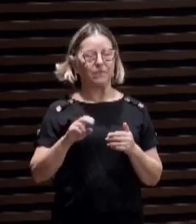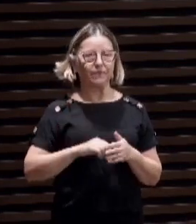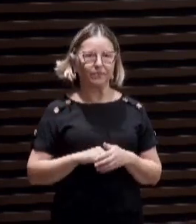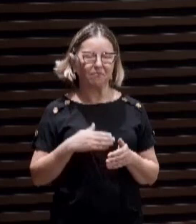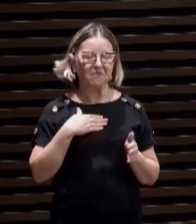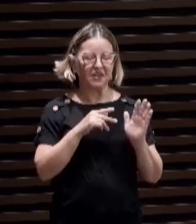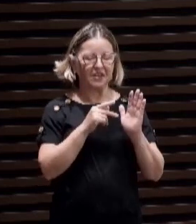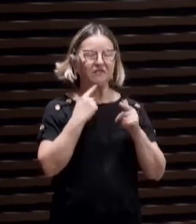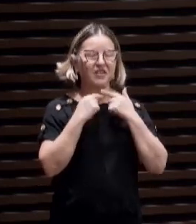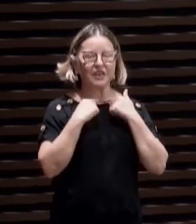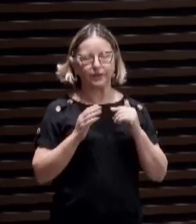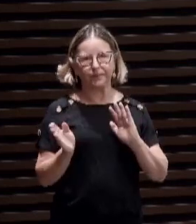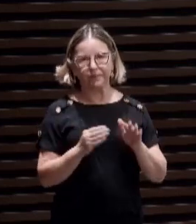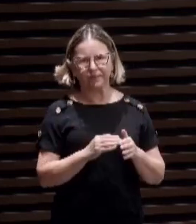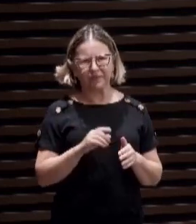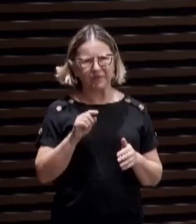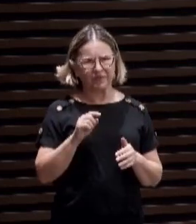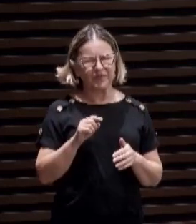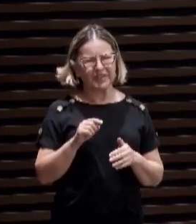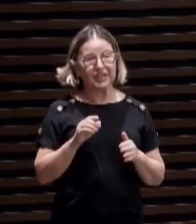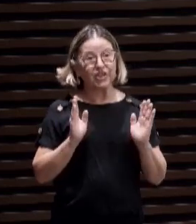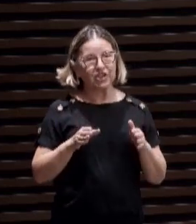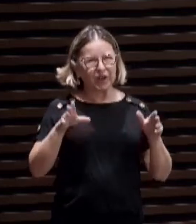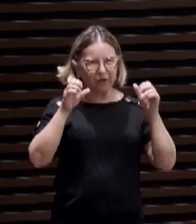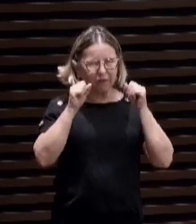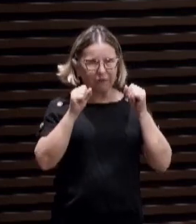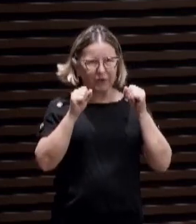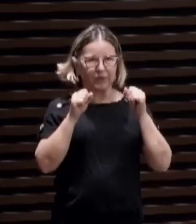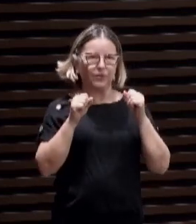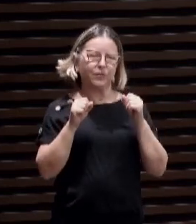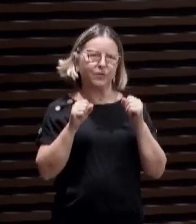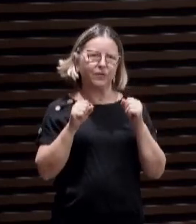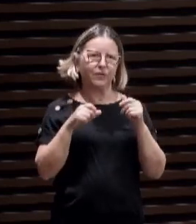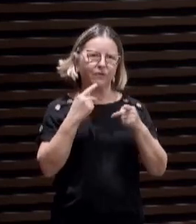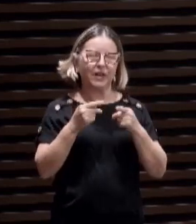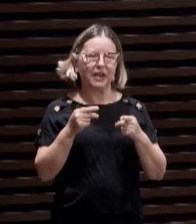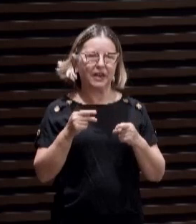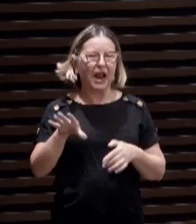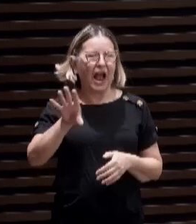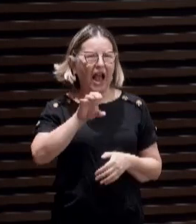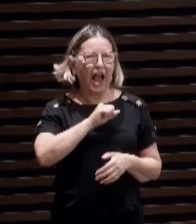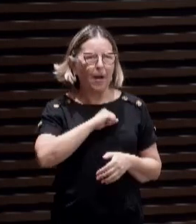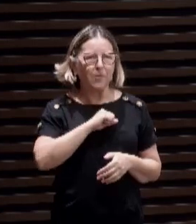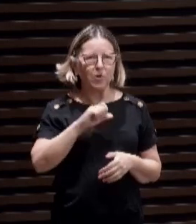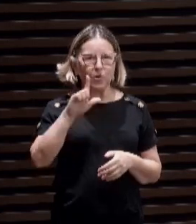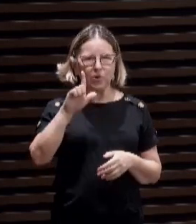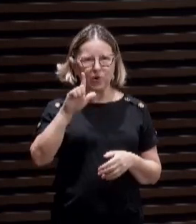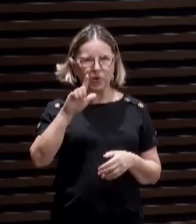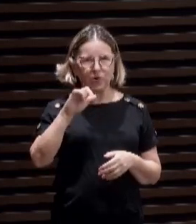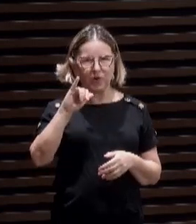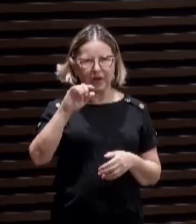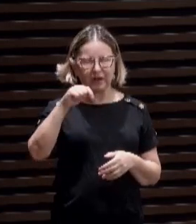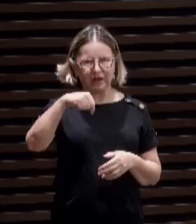falar no termo amor líquido? Quem já ouviu falar no termo amor líquido? Levante a mão. Olha